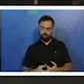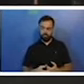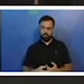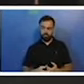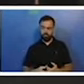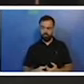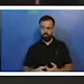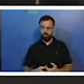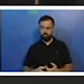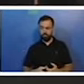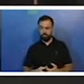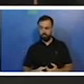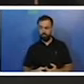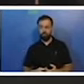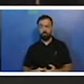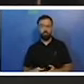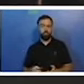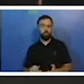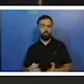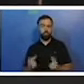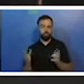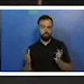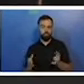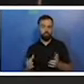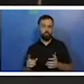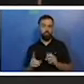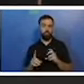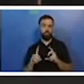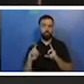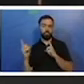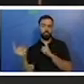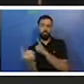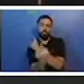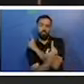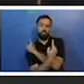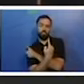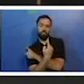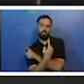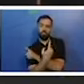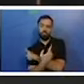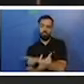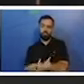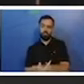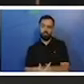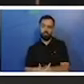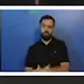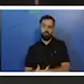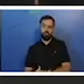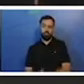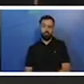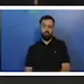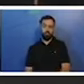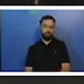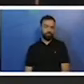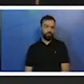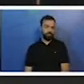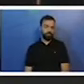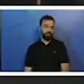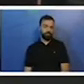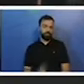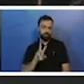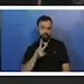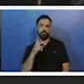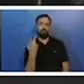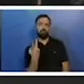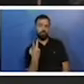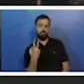brincadeiras vamos fazer Contramão agora Professor girar para o outro lado agora eu vou gerar para lá e ele vai girar para cá ao contrário